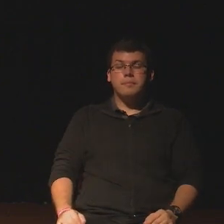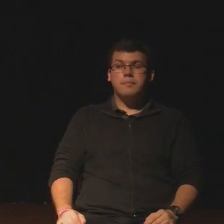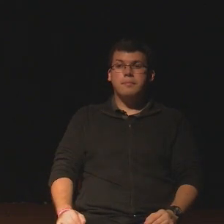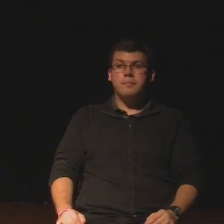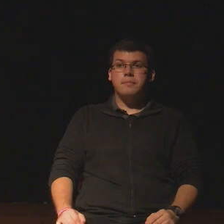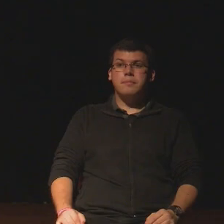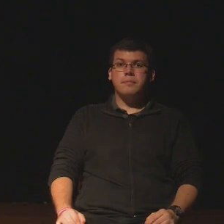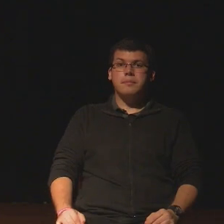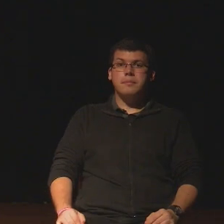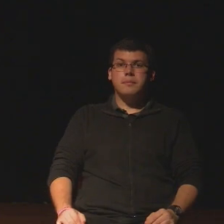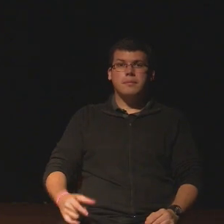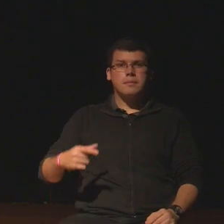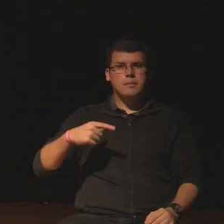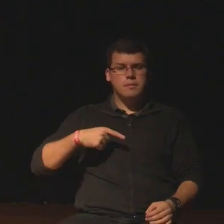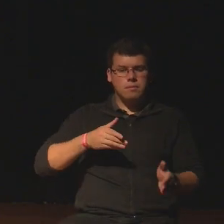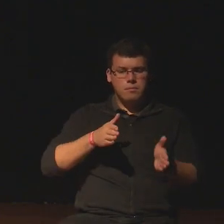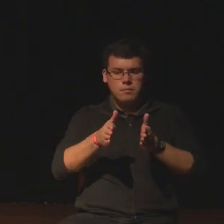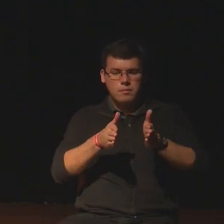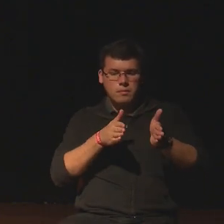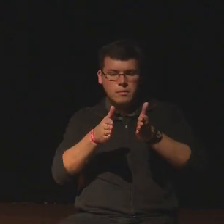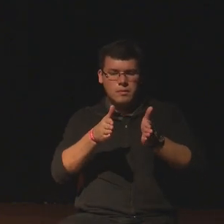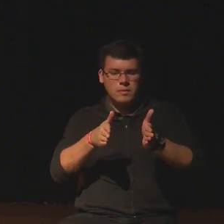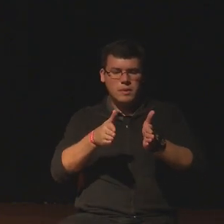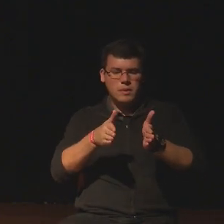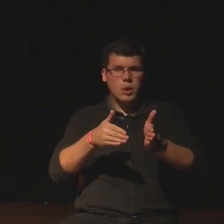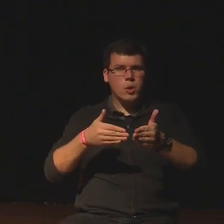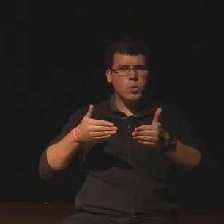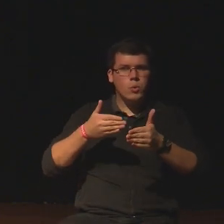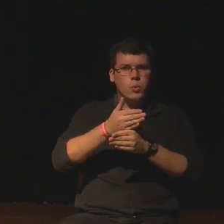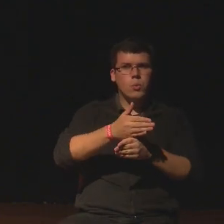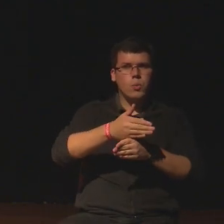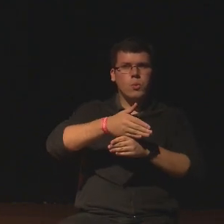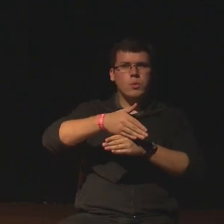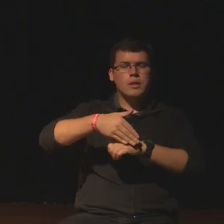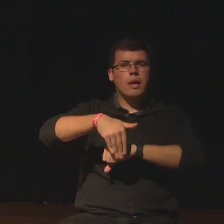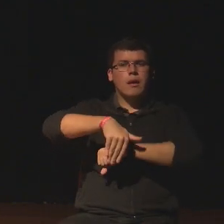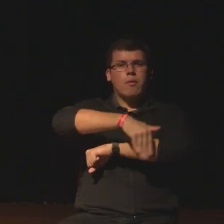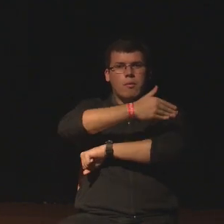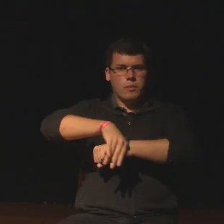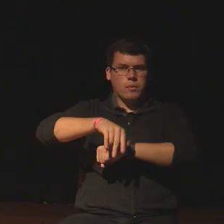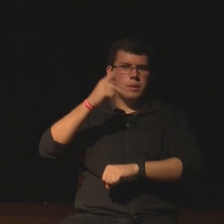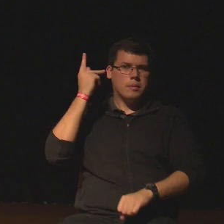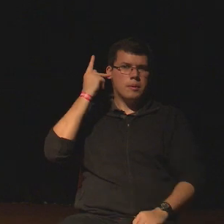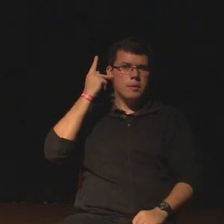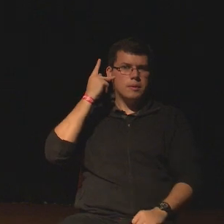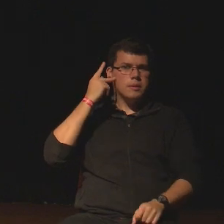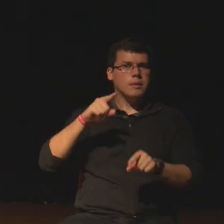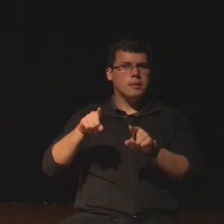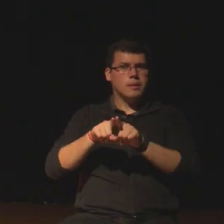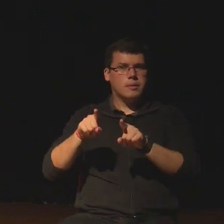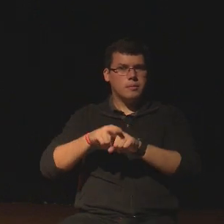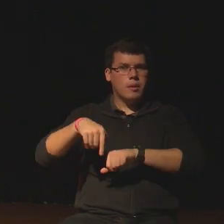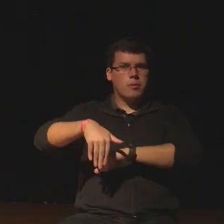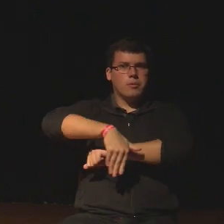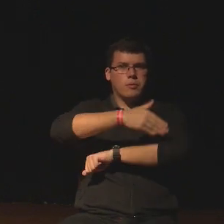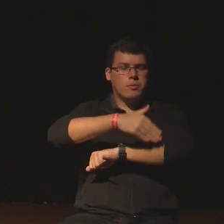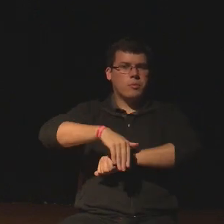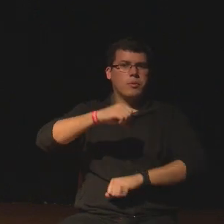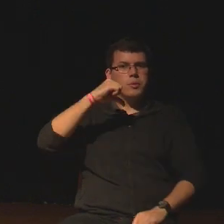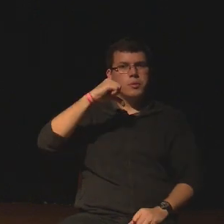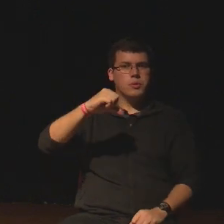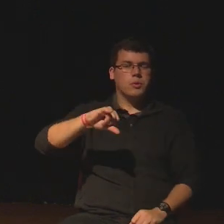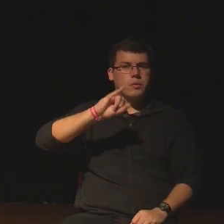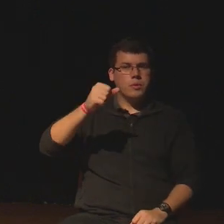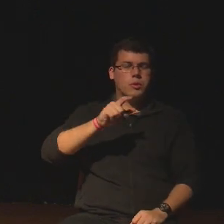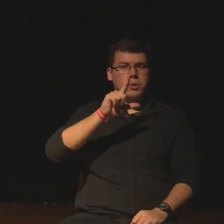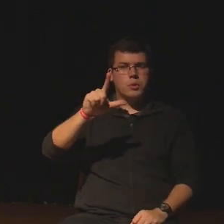perpendicular à Avenida Paulista, né, para cima, a gente tem a Avenida 9 de Julho levando sentido centro, para baixo a gente tem